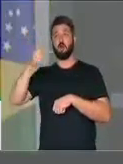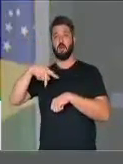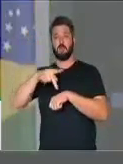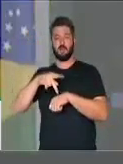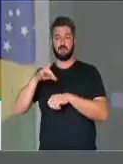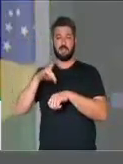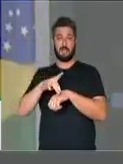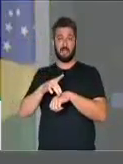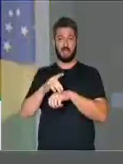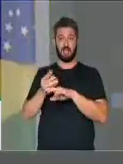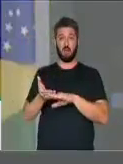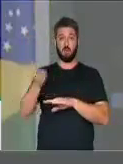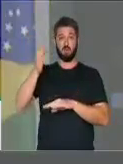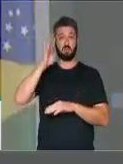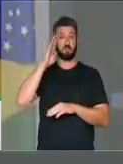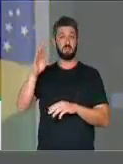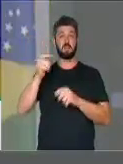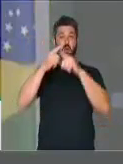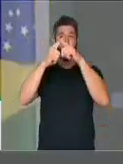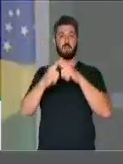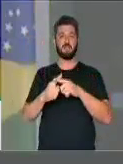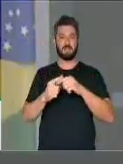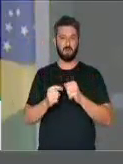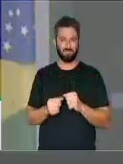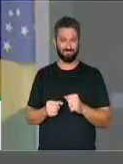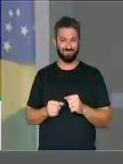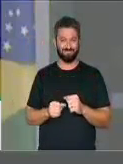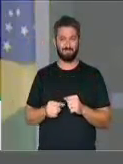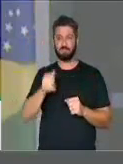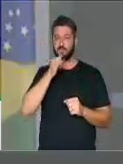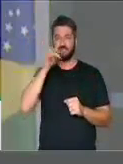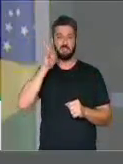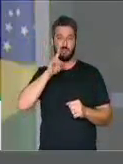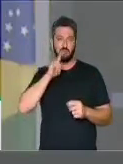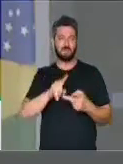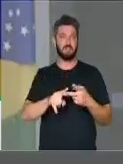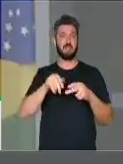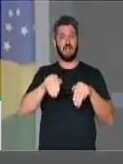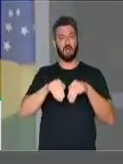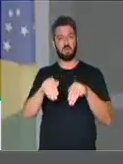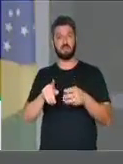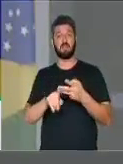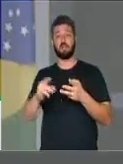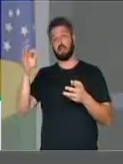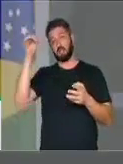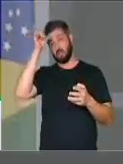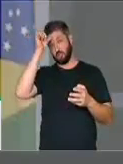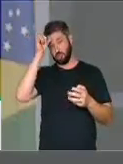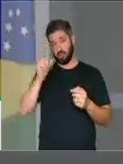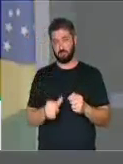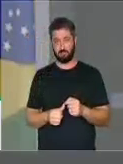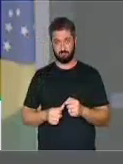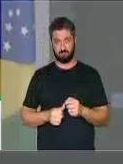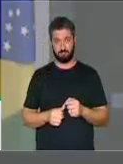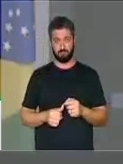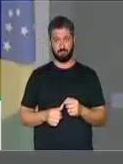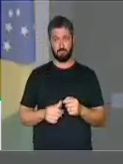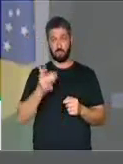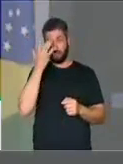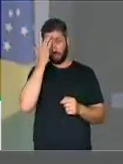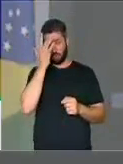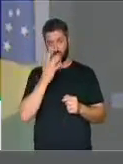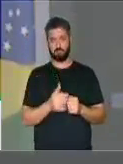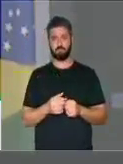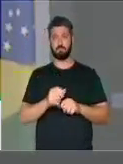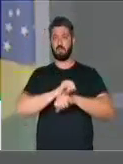o crescimento de seus principais competidores, notadamente os Estados Unidos, Austrália e Índia. A razão de tudo isso